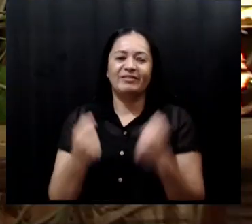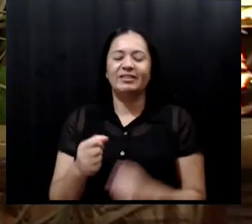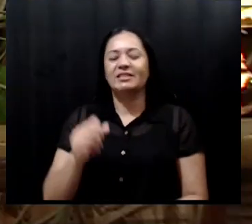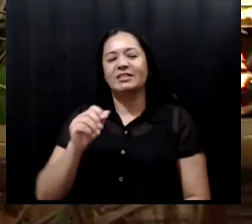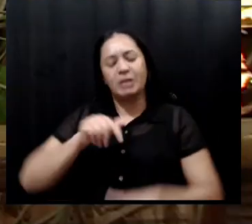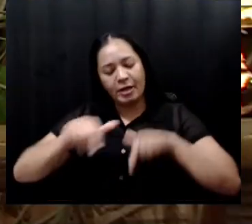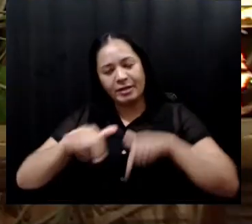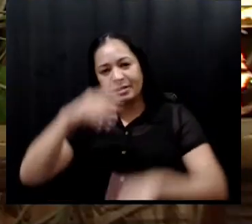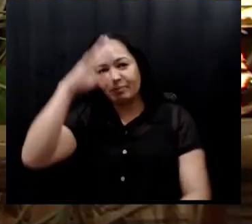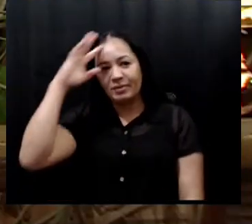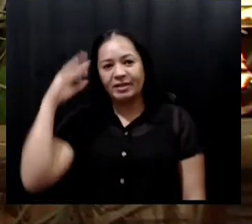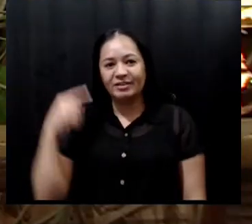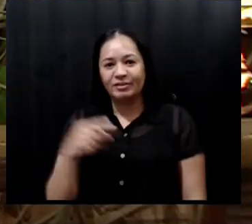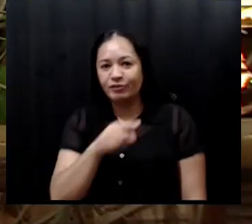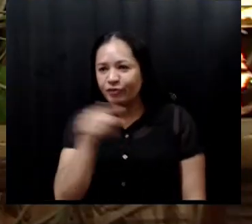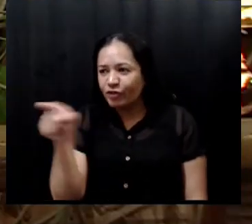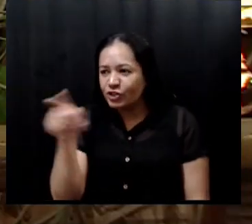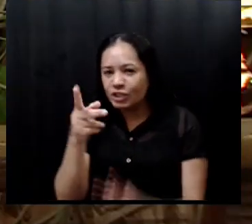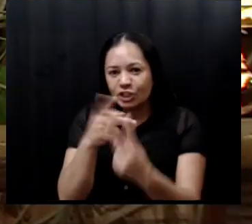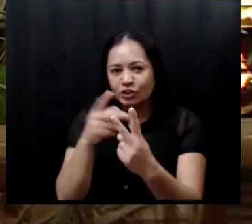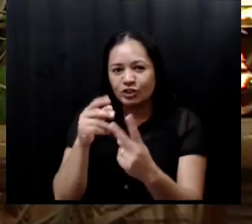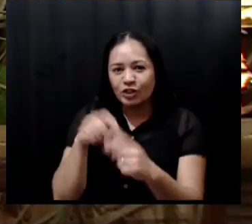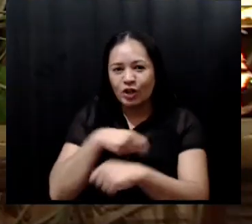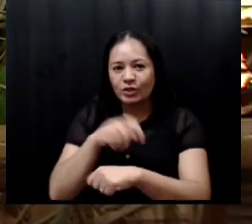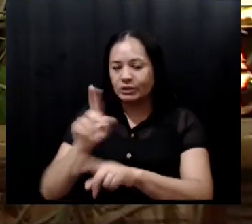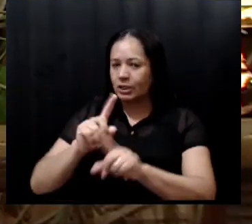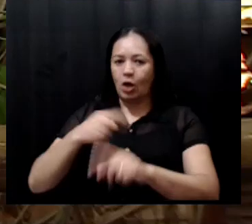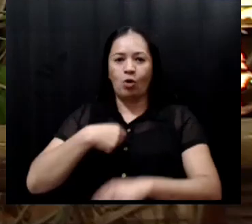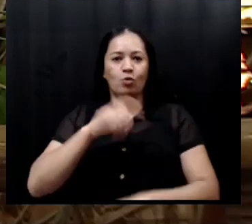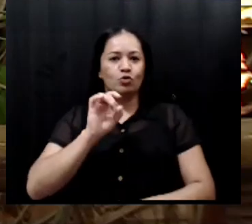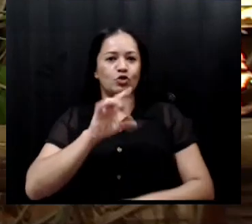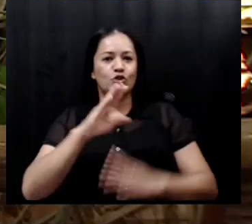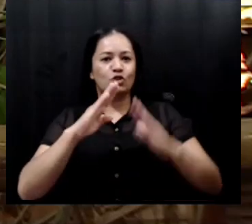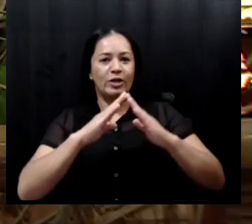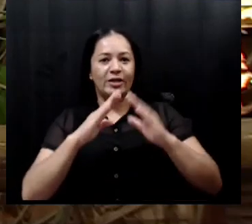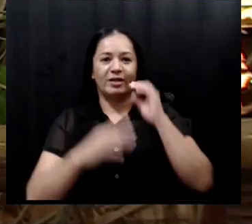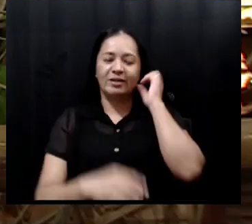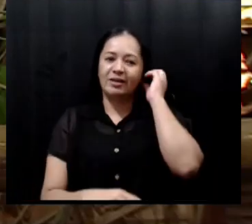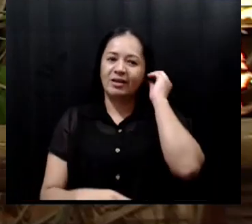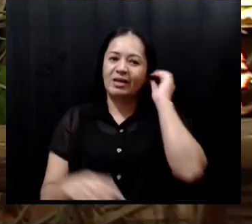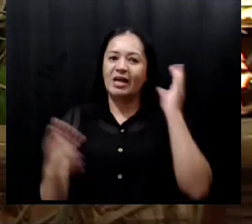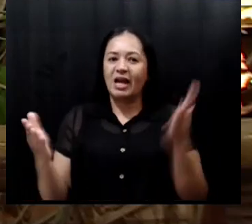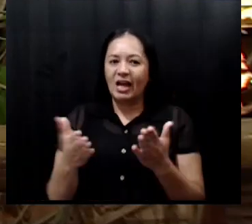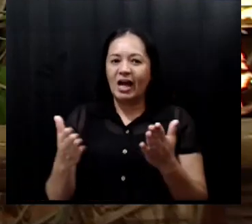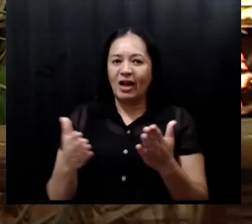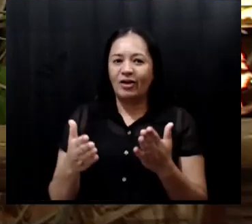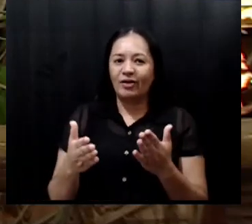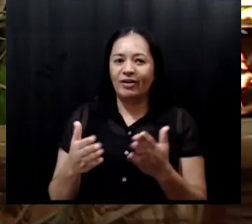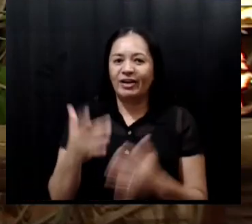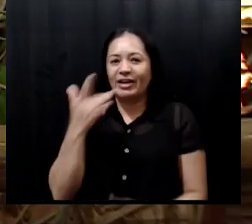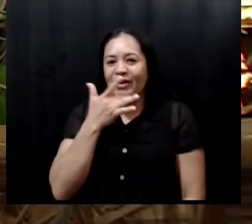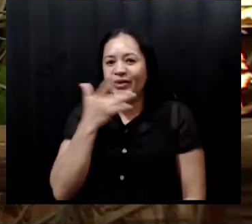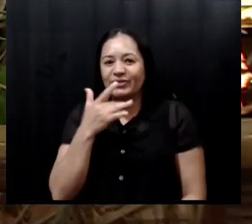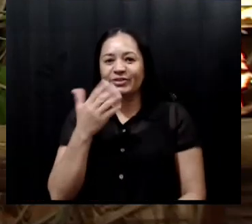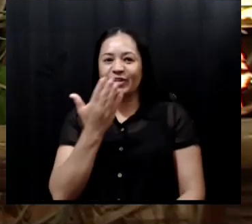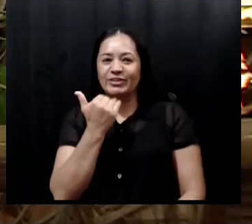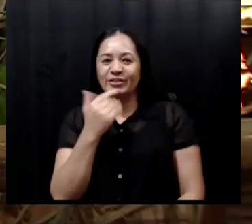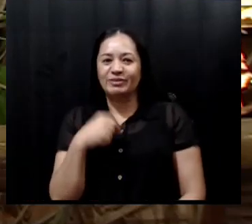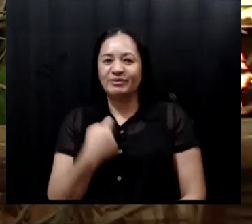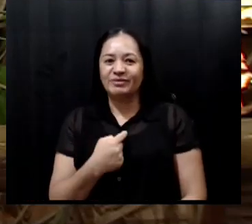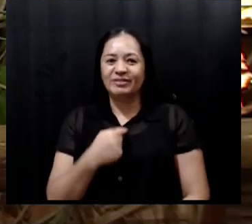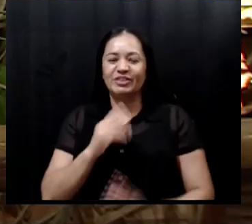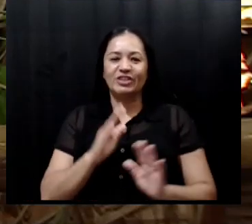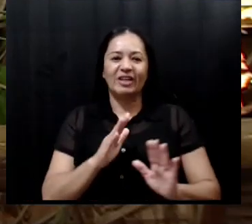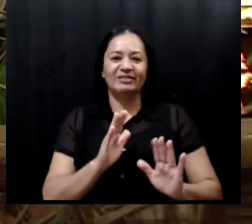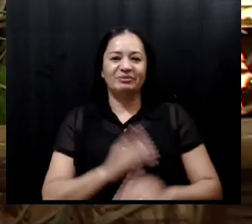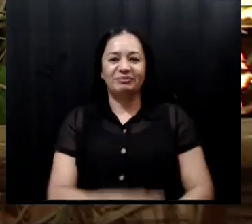Oi? Vocês não cozinham? Só em casa, só. Mas agora que elas estão cozinhando aqui também, eu levo, porque é gostosa a comida, né? Então já, o fogão já tá lá parado já. Certo.